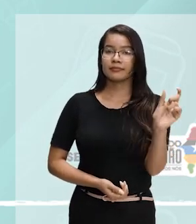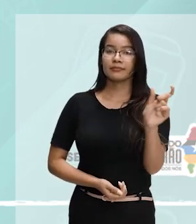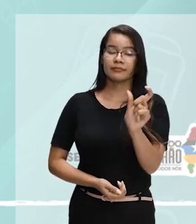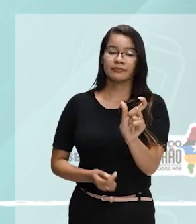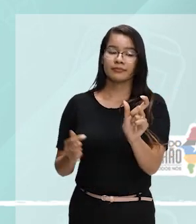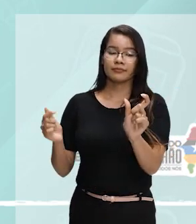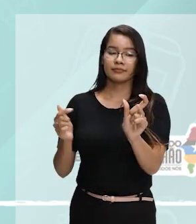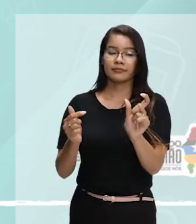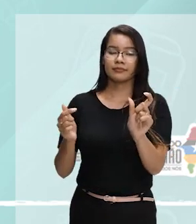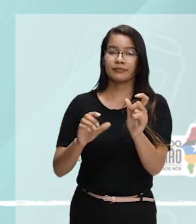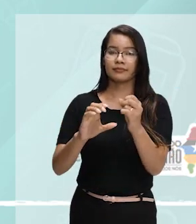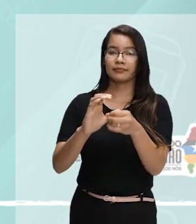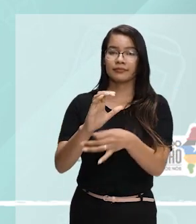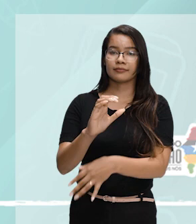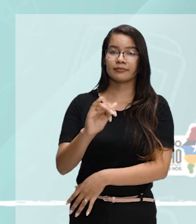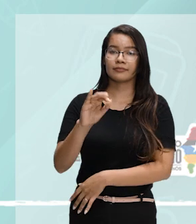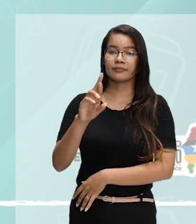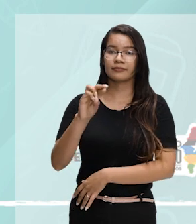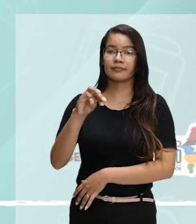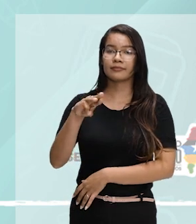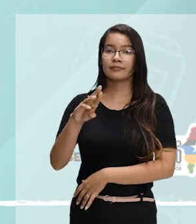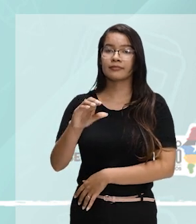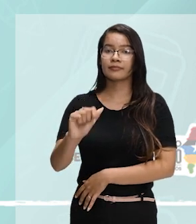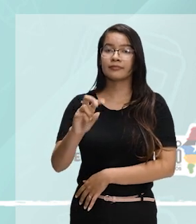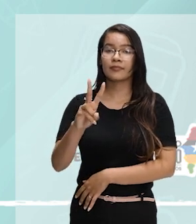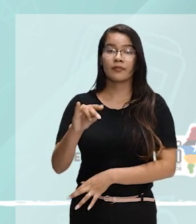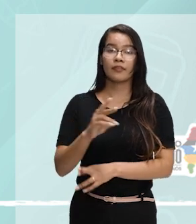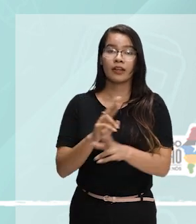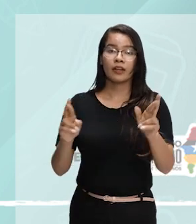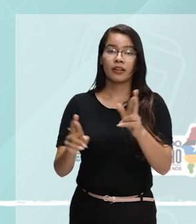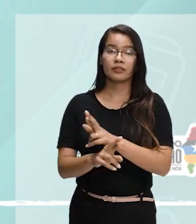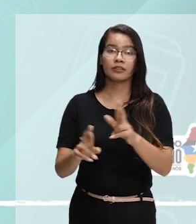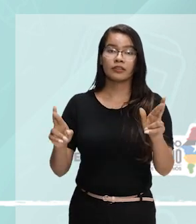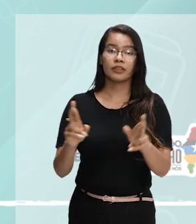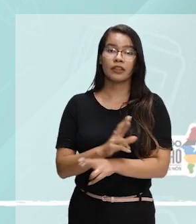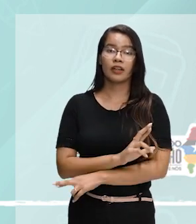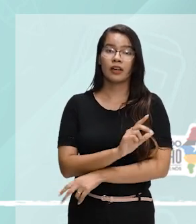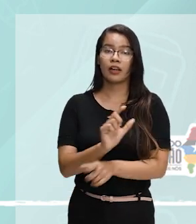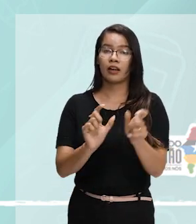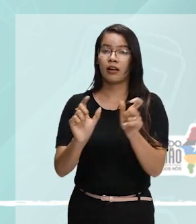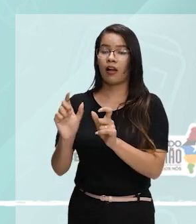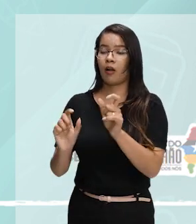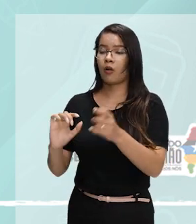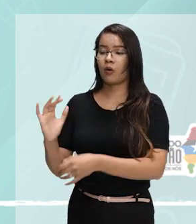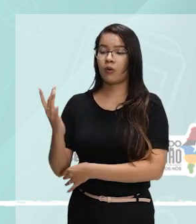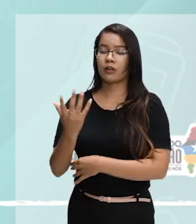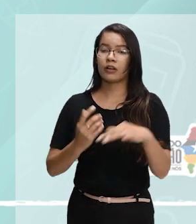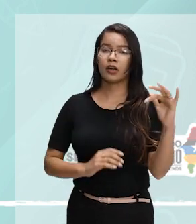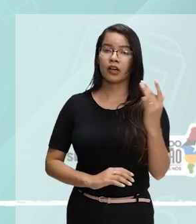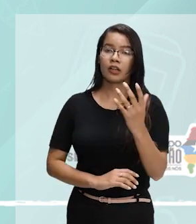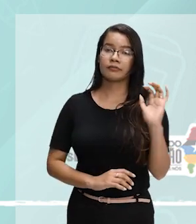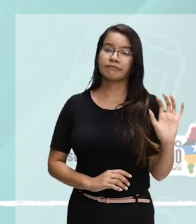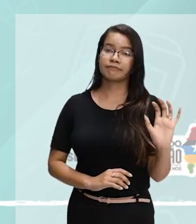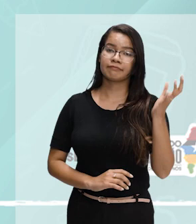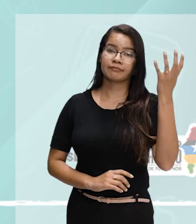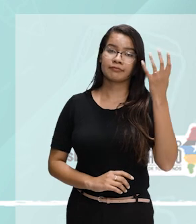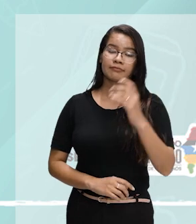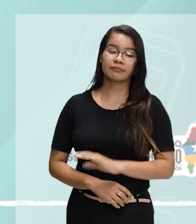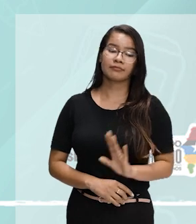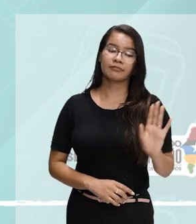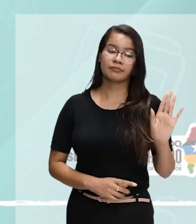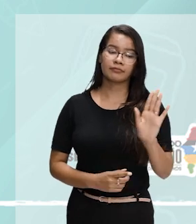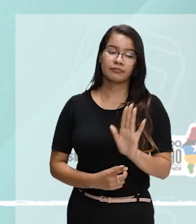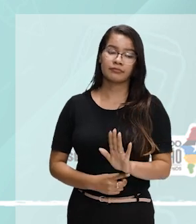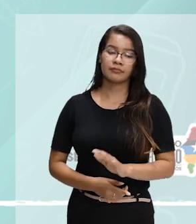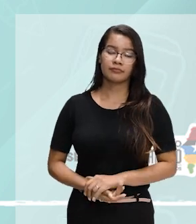Ele coloca, né, ele caracteriza Iracema, vai relacionando Iracema a elementos da natureza, pondo Iracema